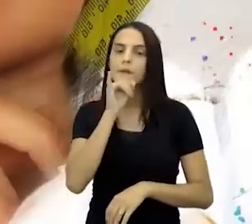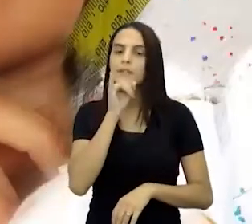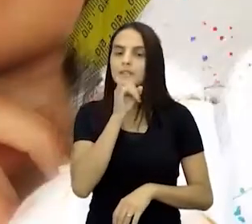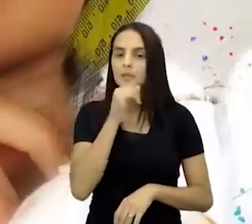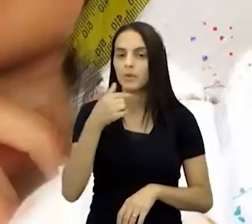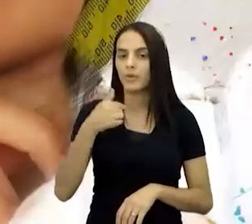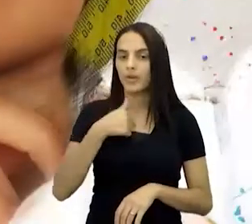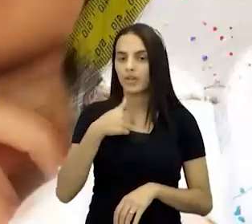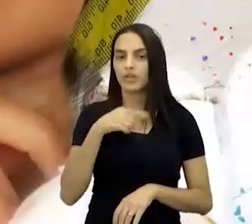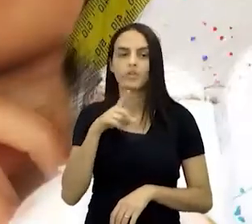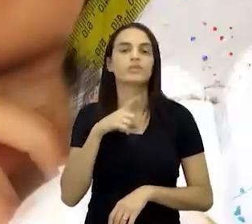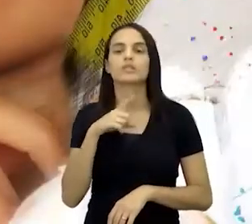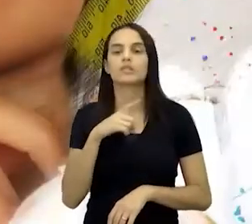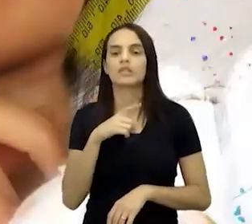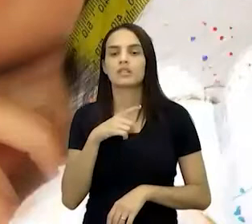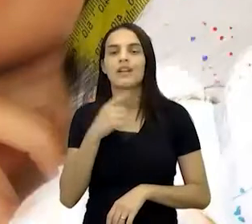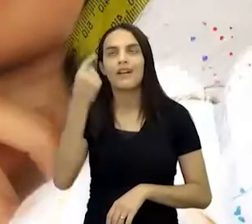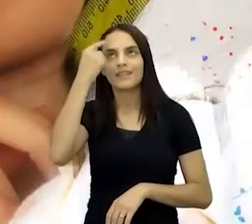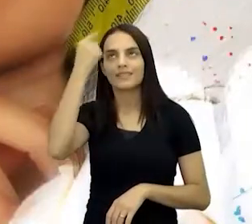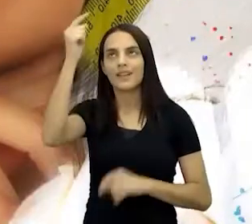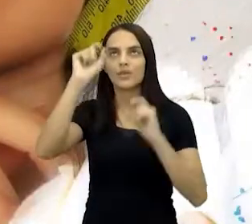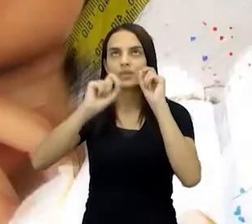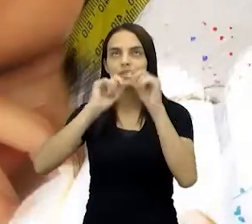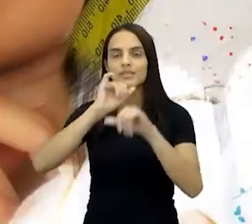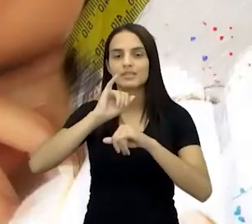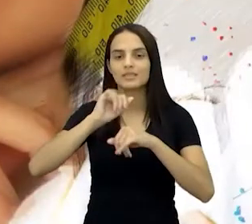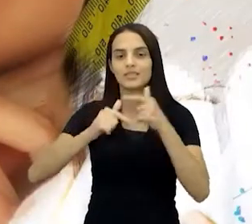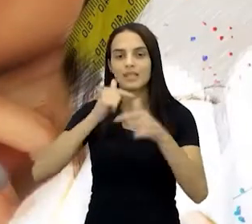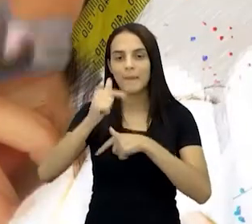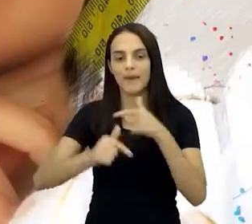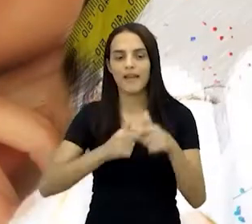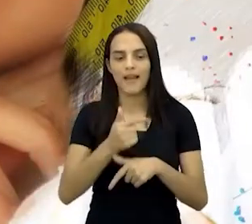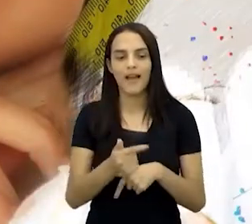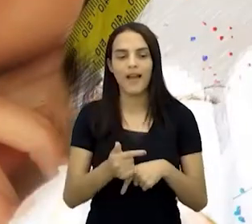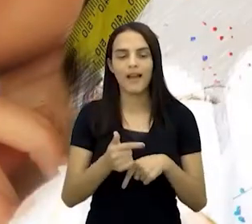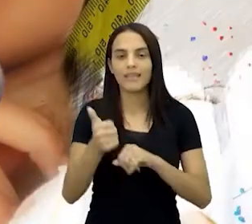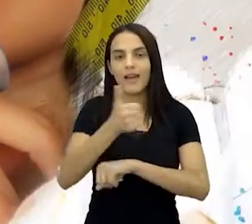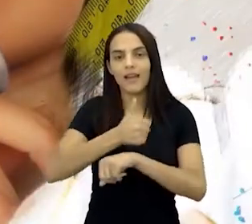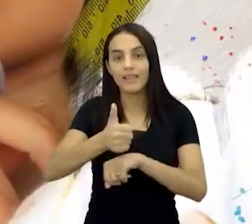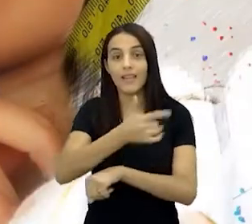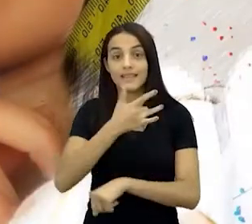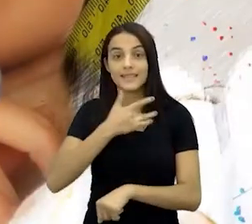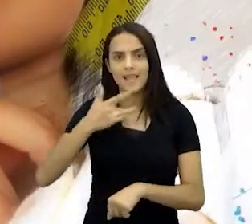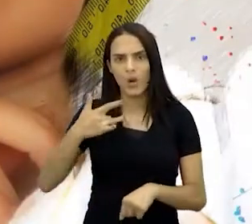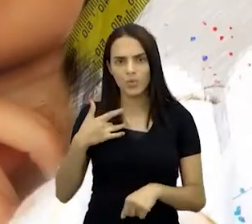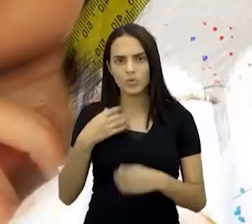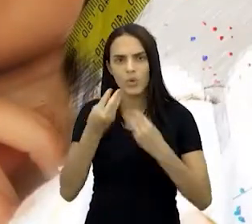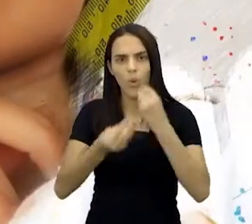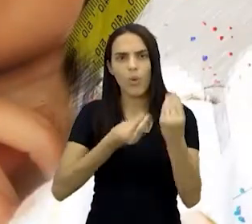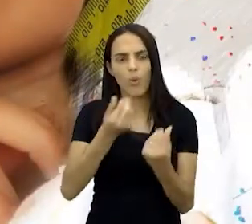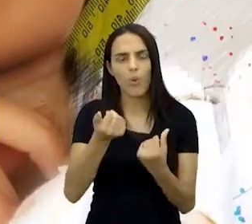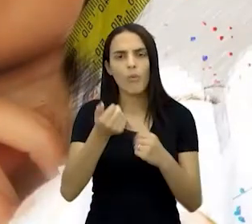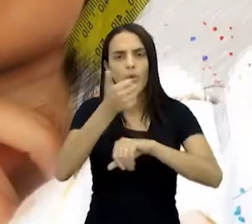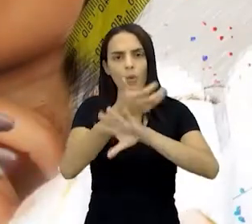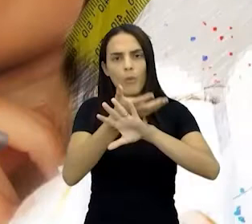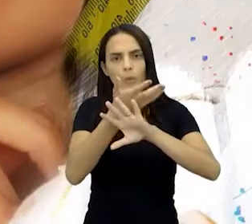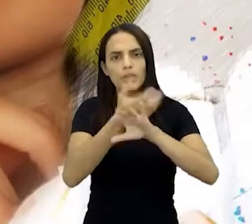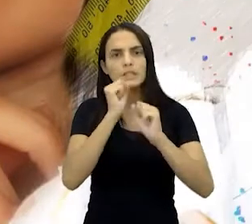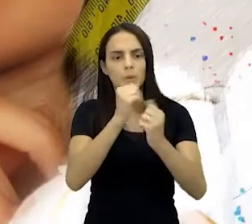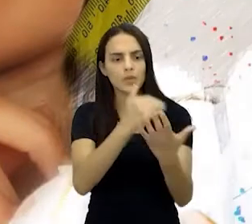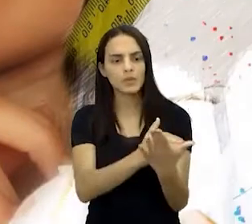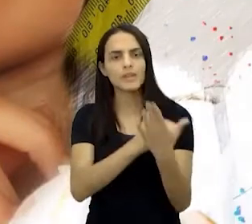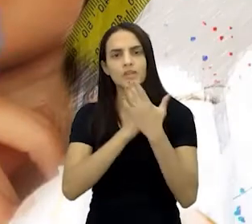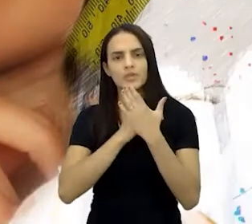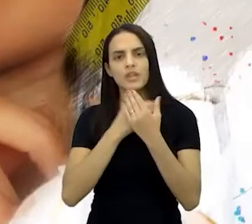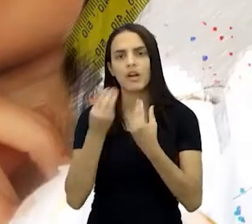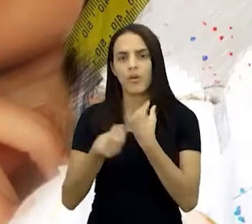eu tenho a ideia de trabalhar na área da saúde. Como é que esse componente poderia se associar com essa